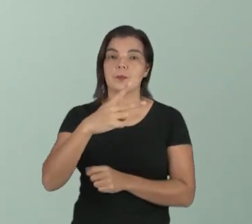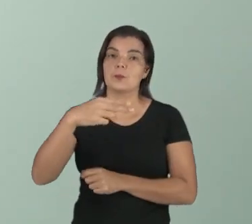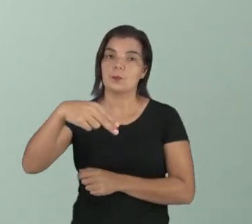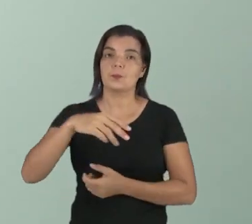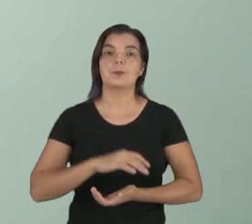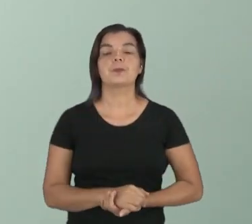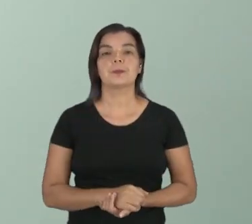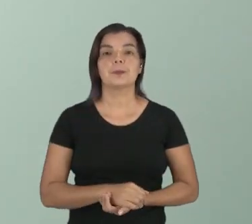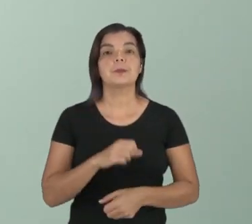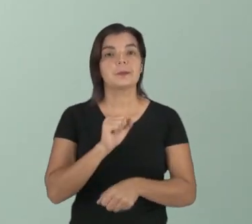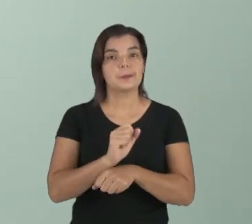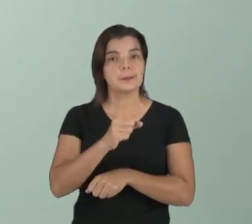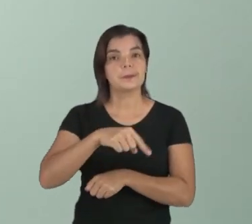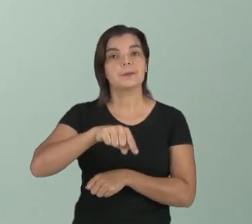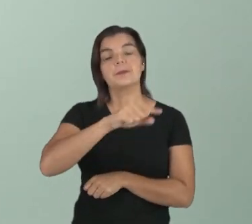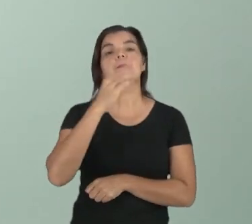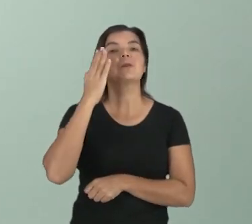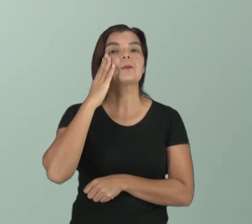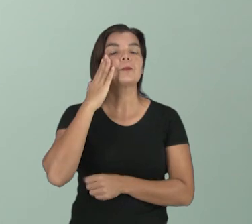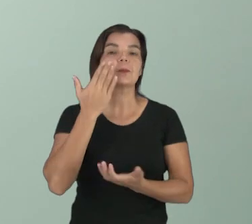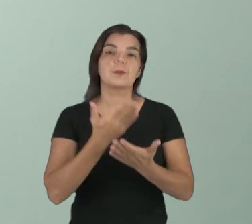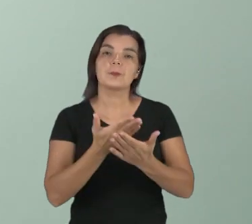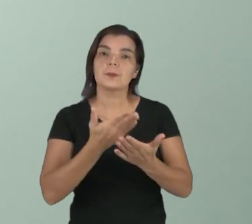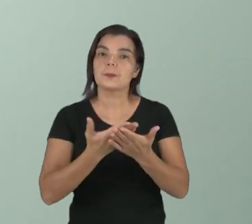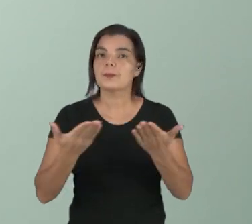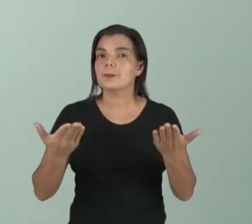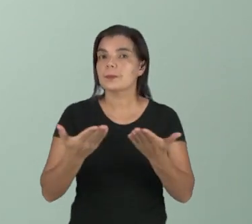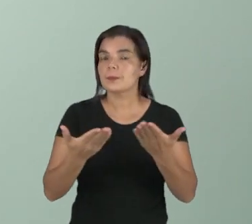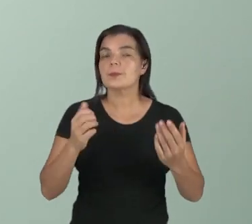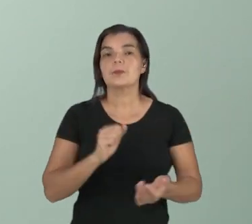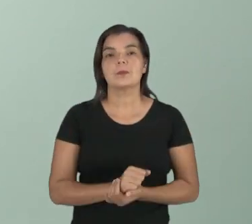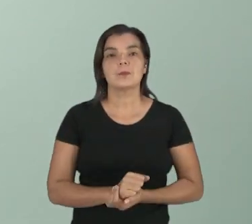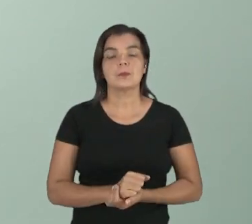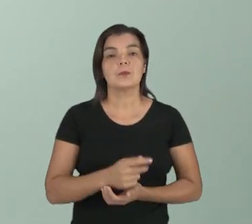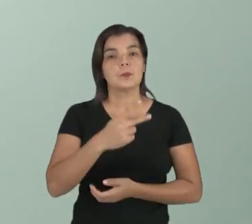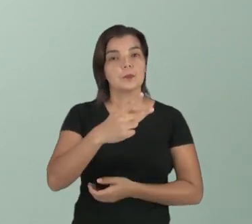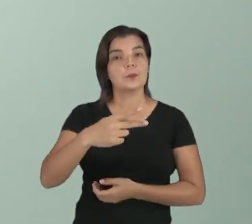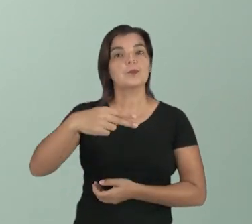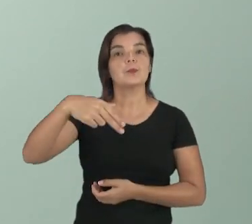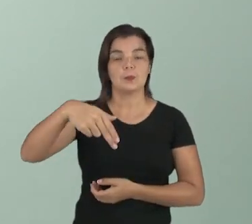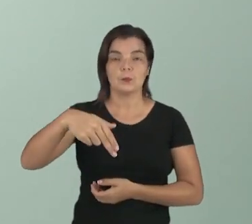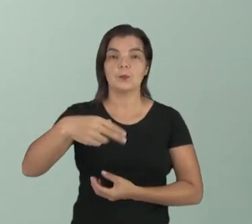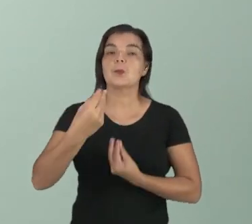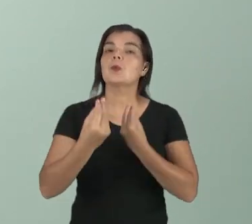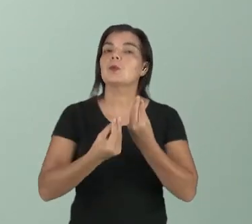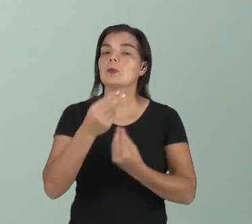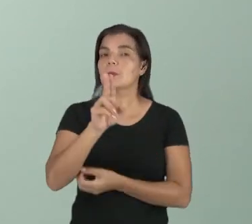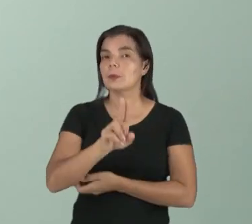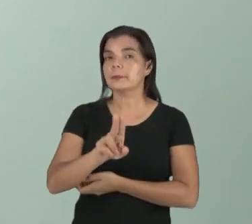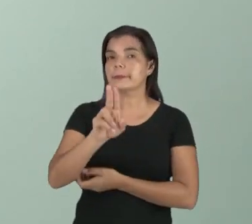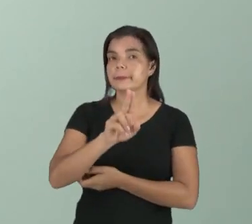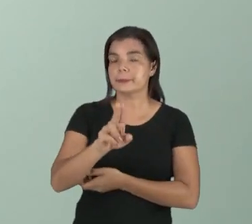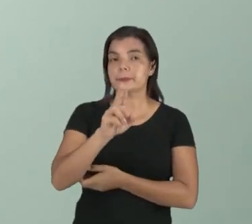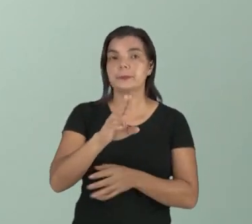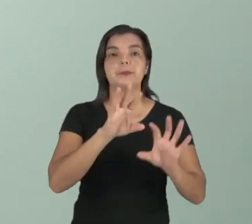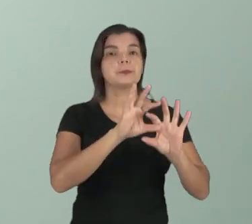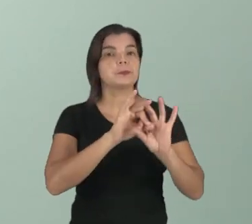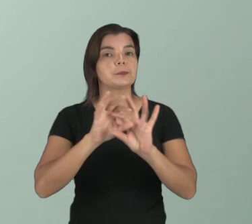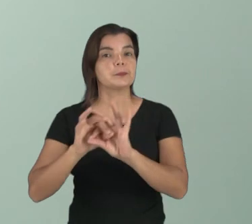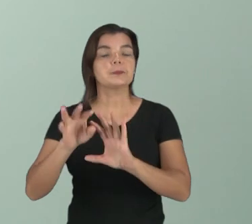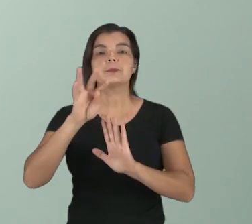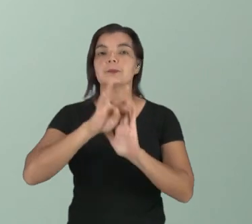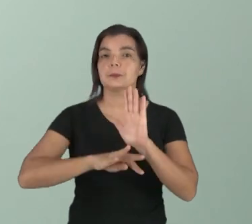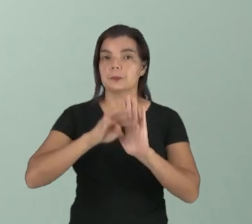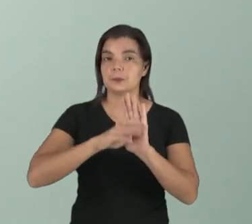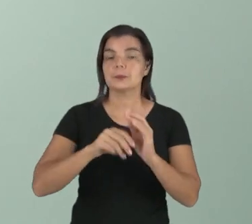pronome. Eu espero que vocês tenham entendido a nossa aula de hoje sobre pronomes e como eles são utilizados na coesão